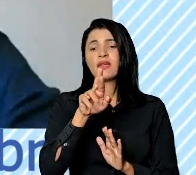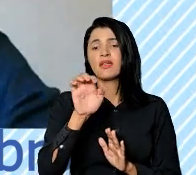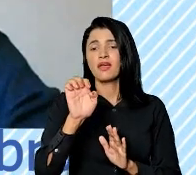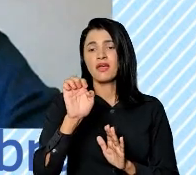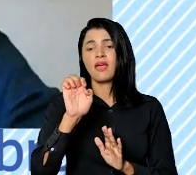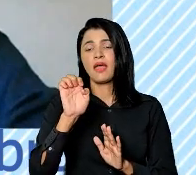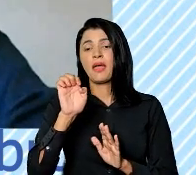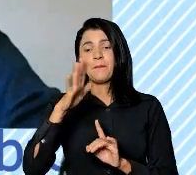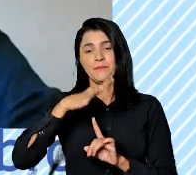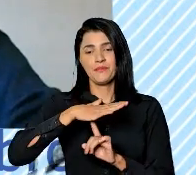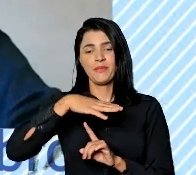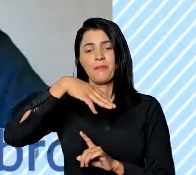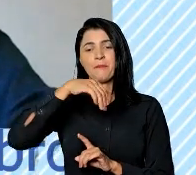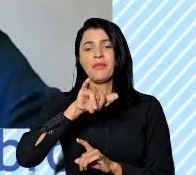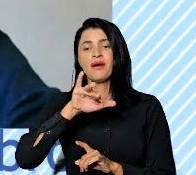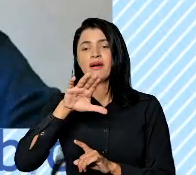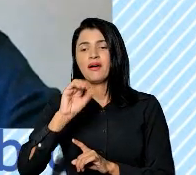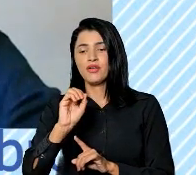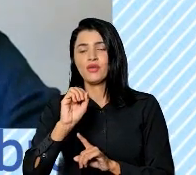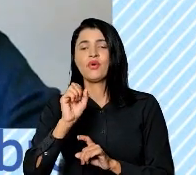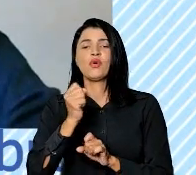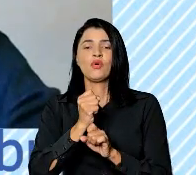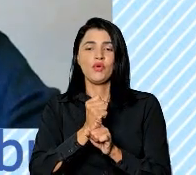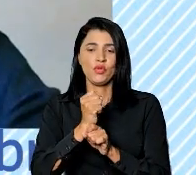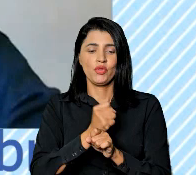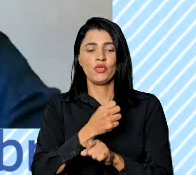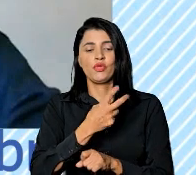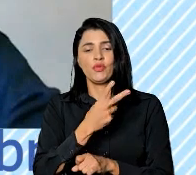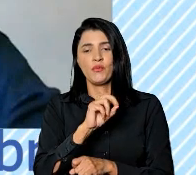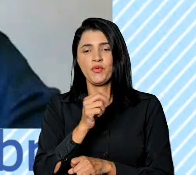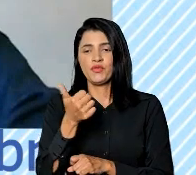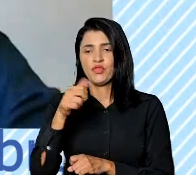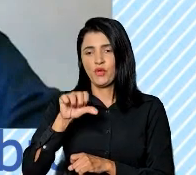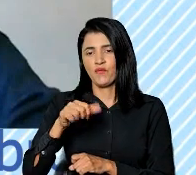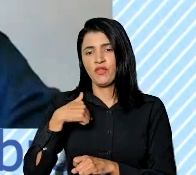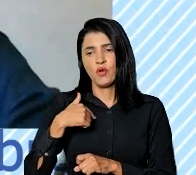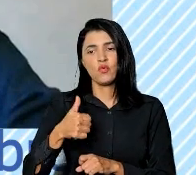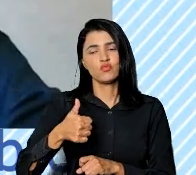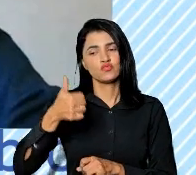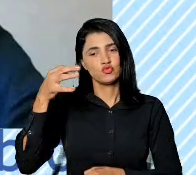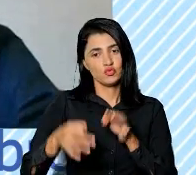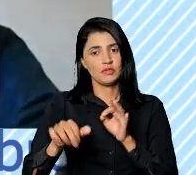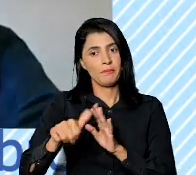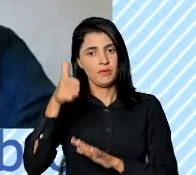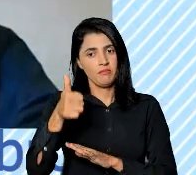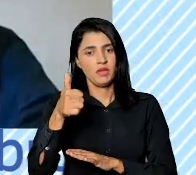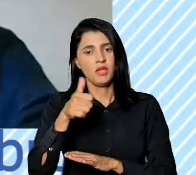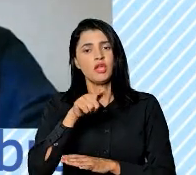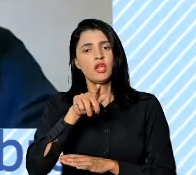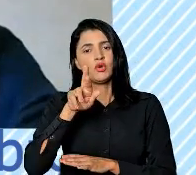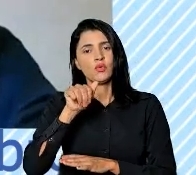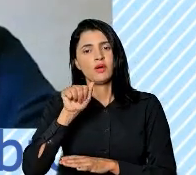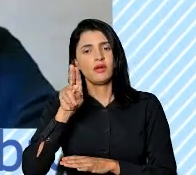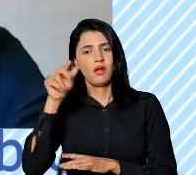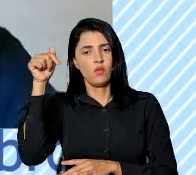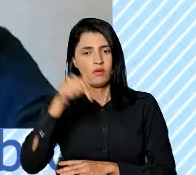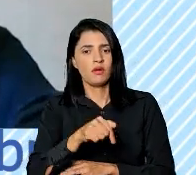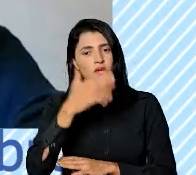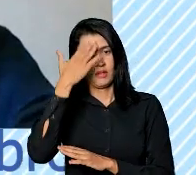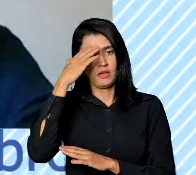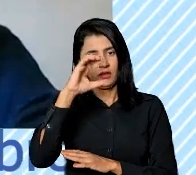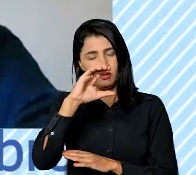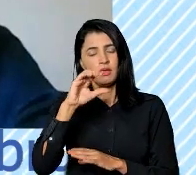de 2019, quando eu era juíza eleitoral de primeiro grau aqui em Curitiba. Eu posso dizer que tudo começou quando, em fevereiro